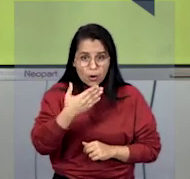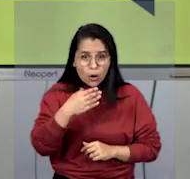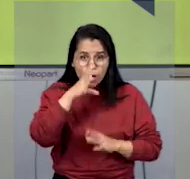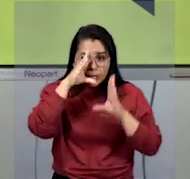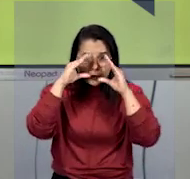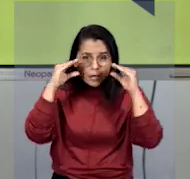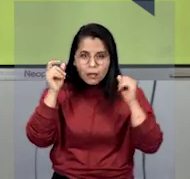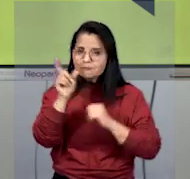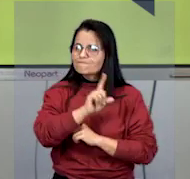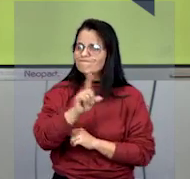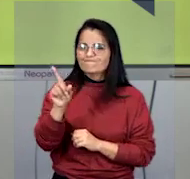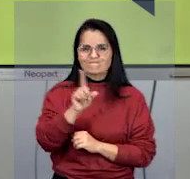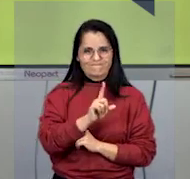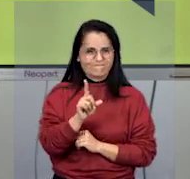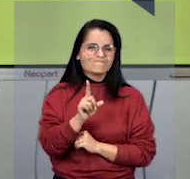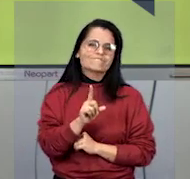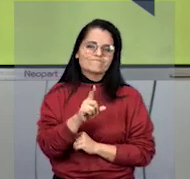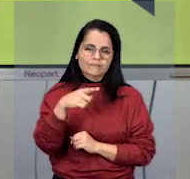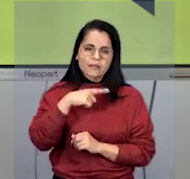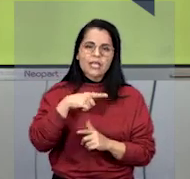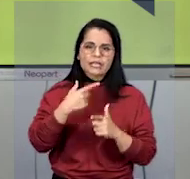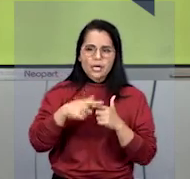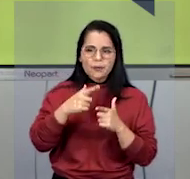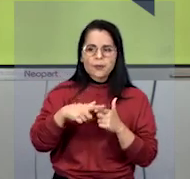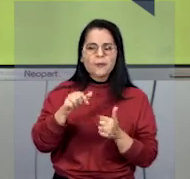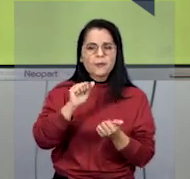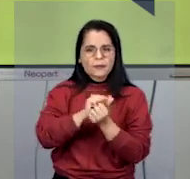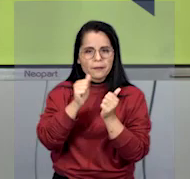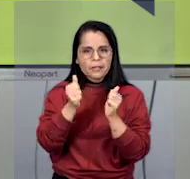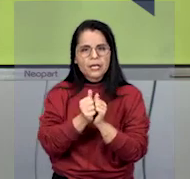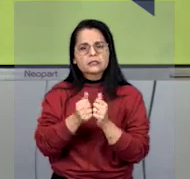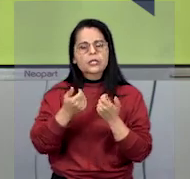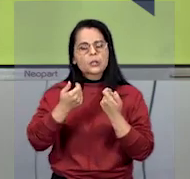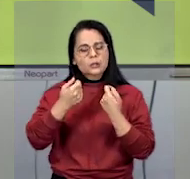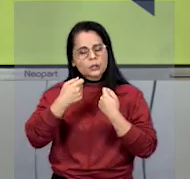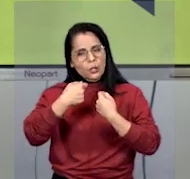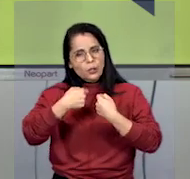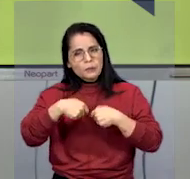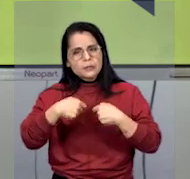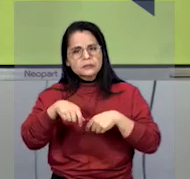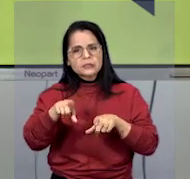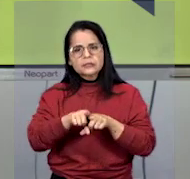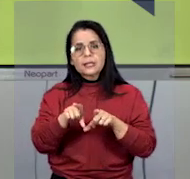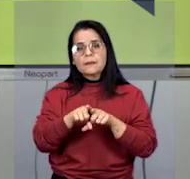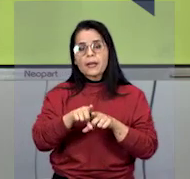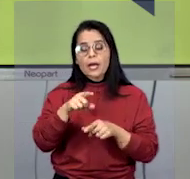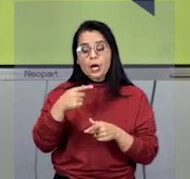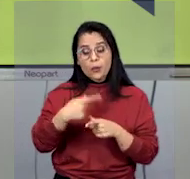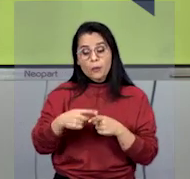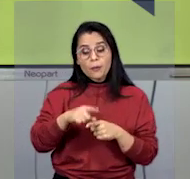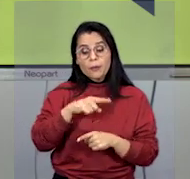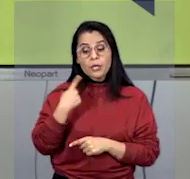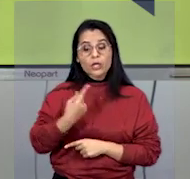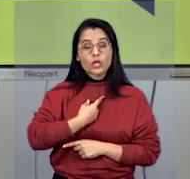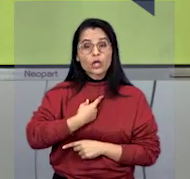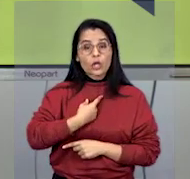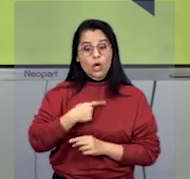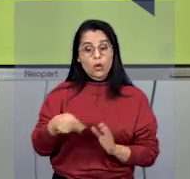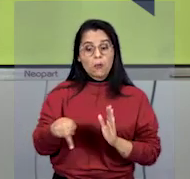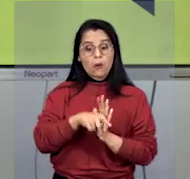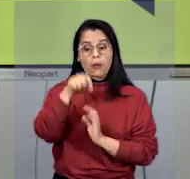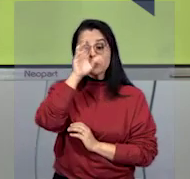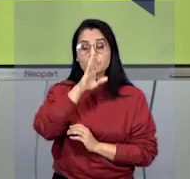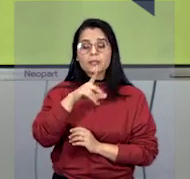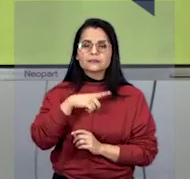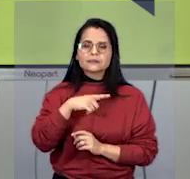o paraíso, não. Além dos problemas de adaptação, vão ter que enfrentar os mesmos problemas que nós, nativos, também enfrentamos. Está